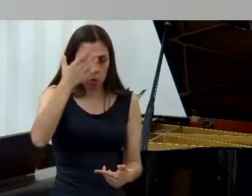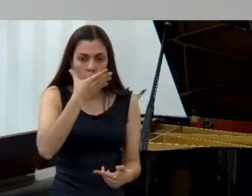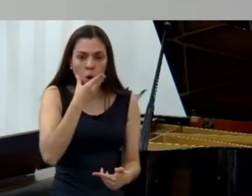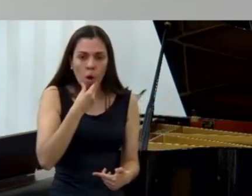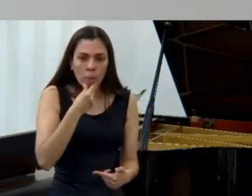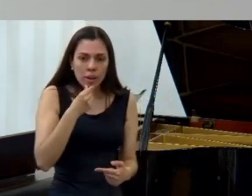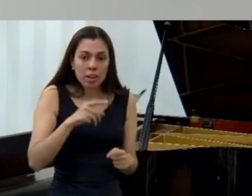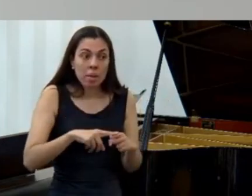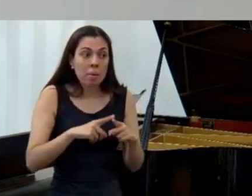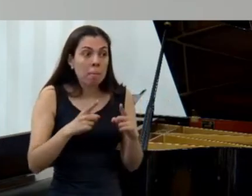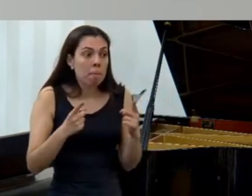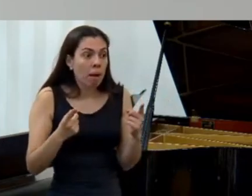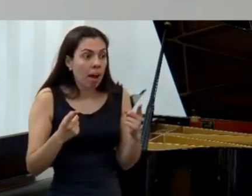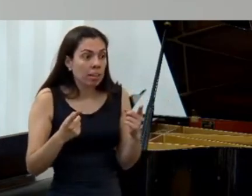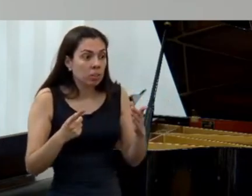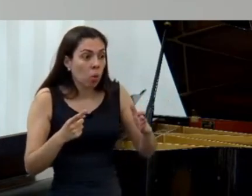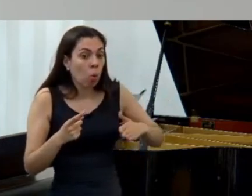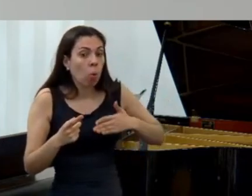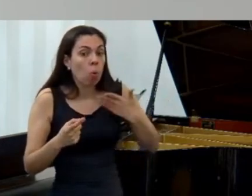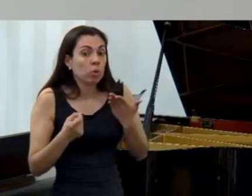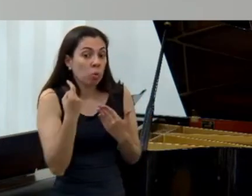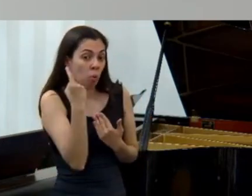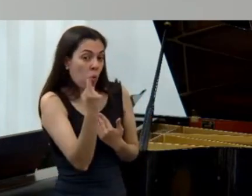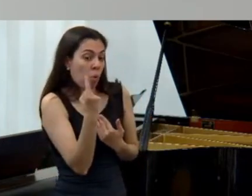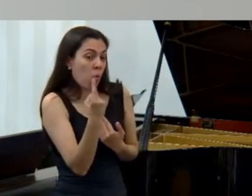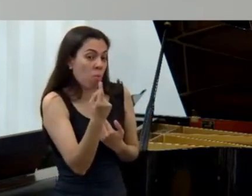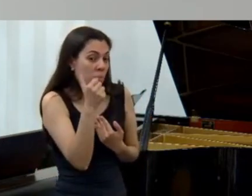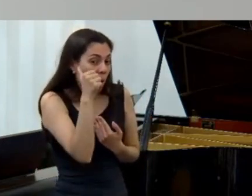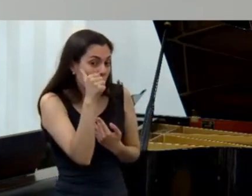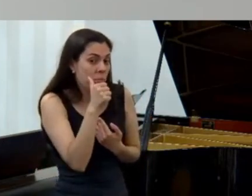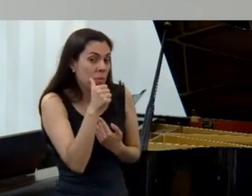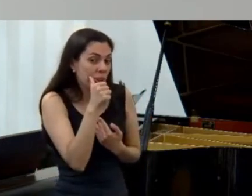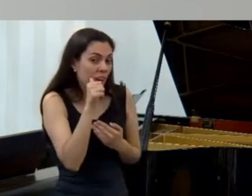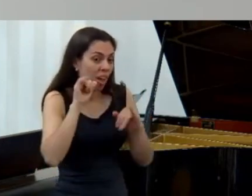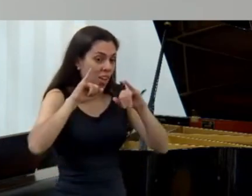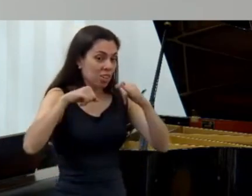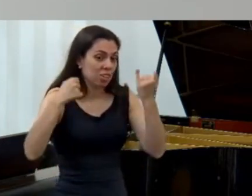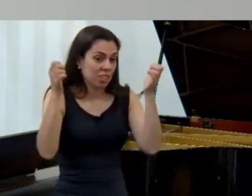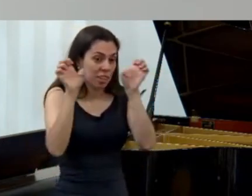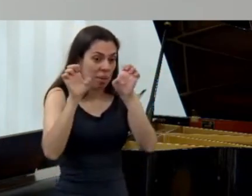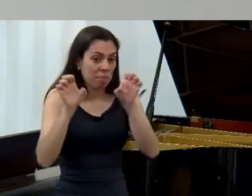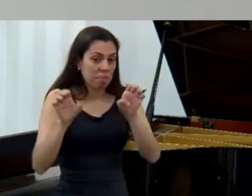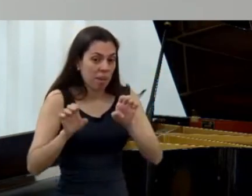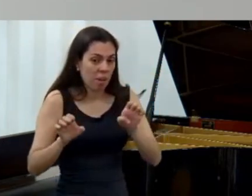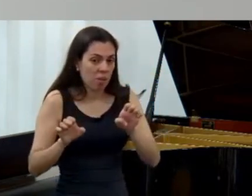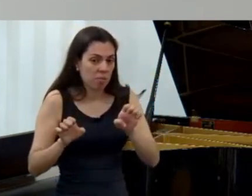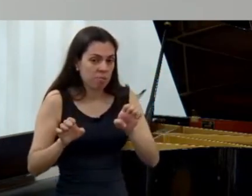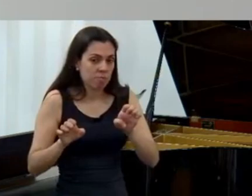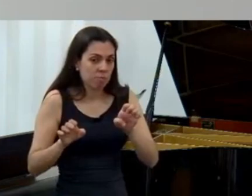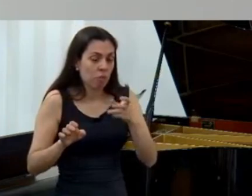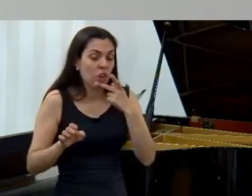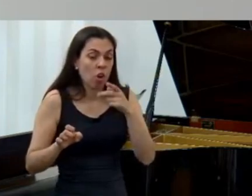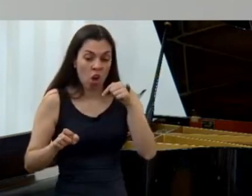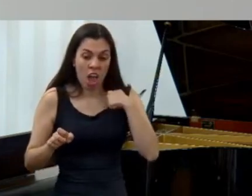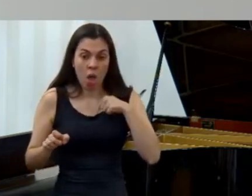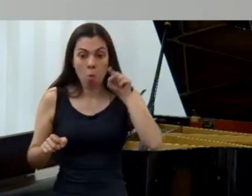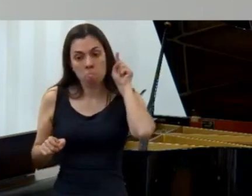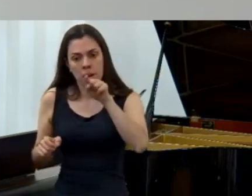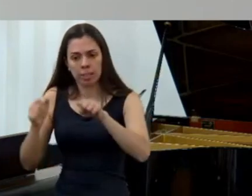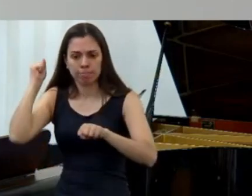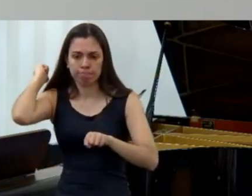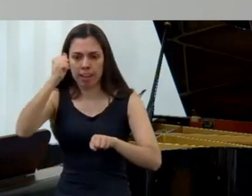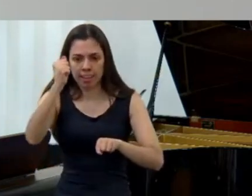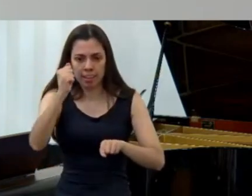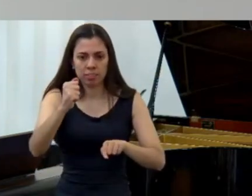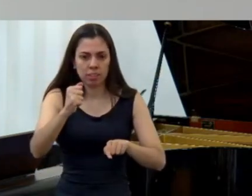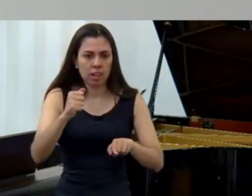a nossa vulnerabilidade, as nossas debilidades, as nossas fraquezas, a